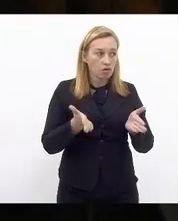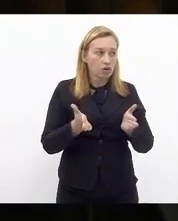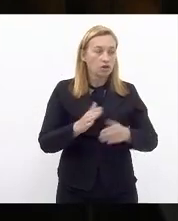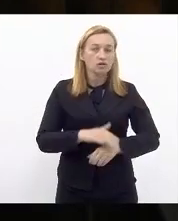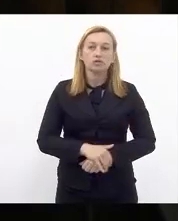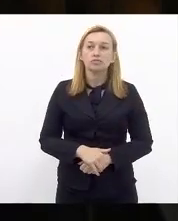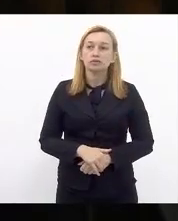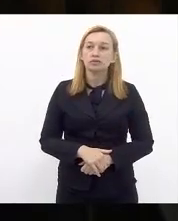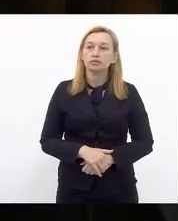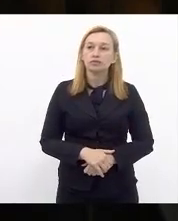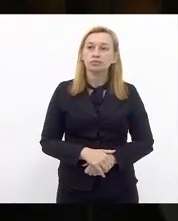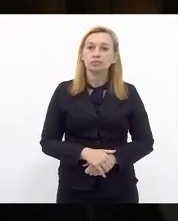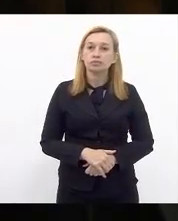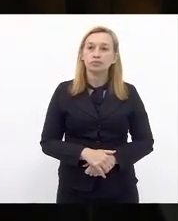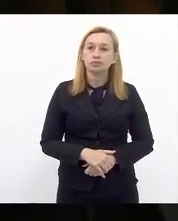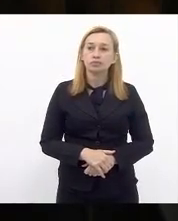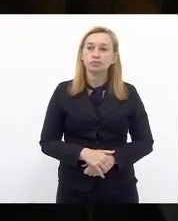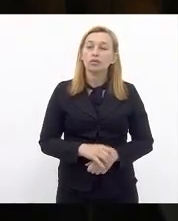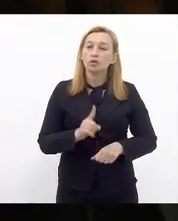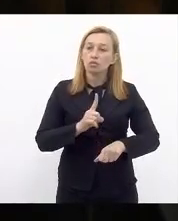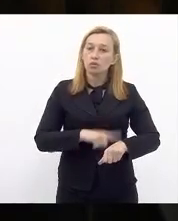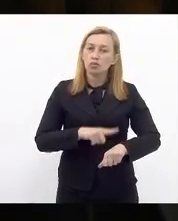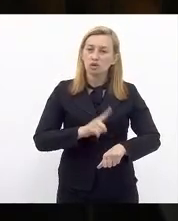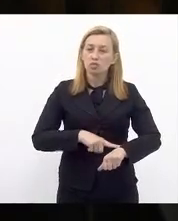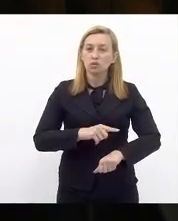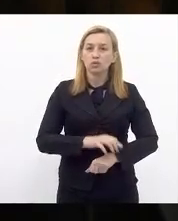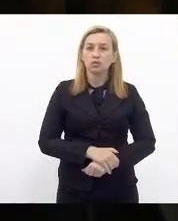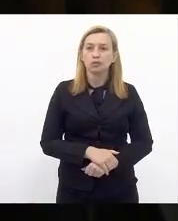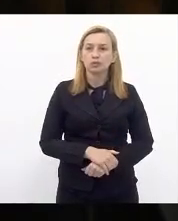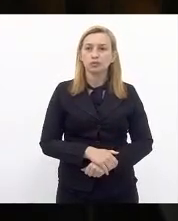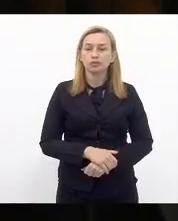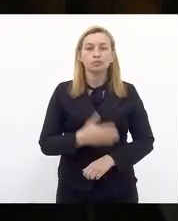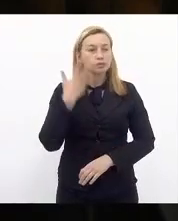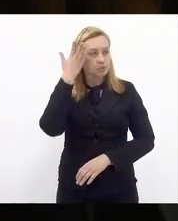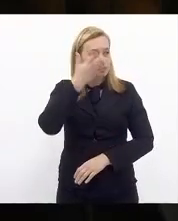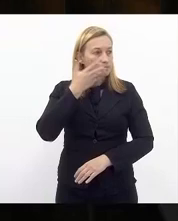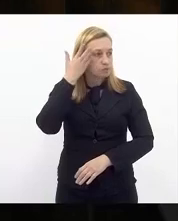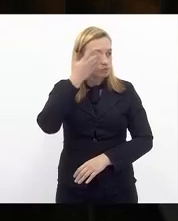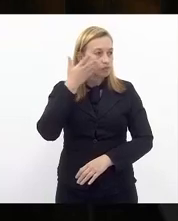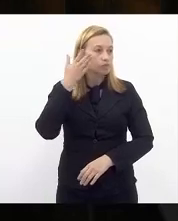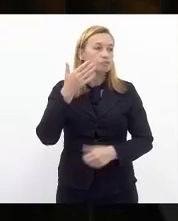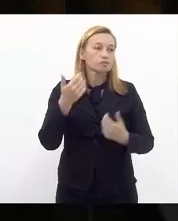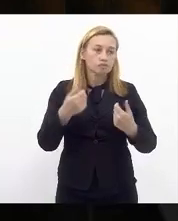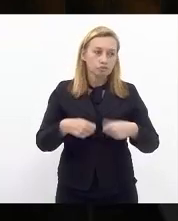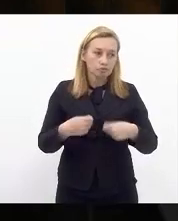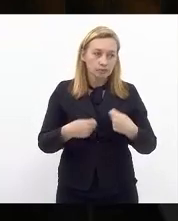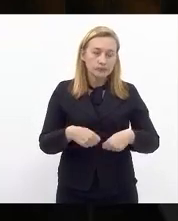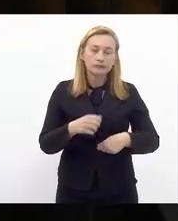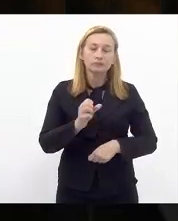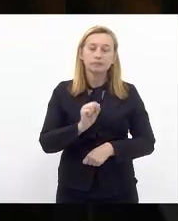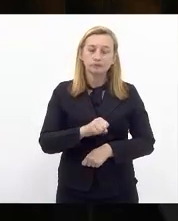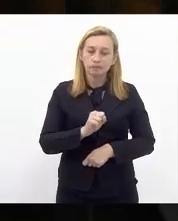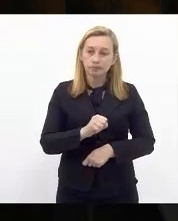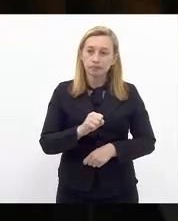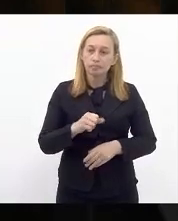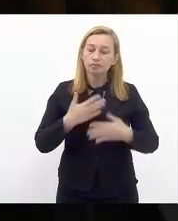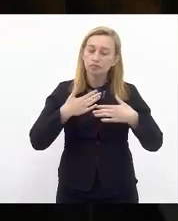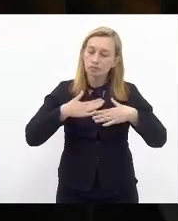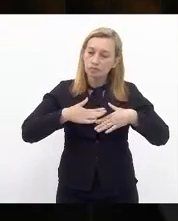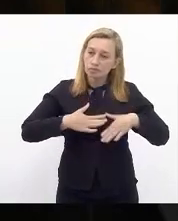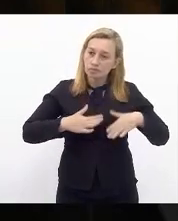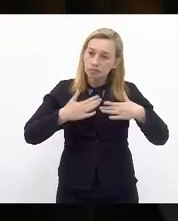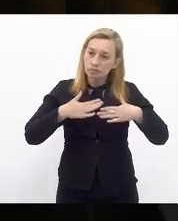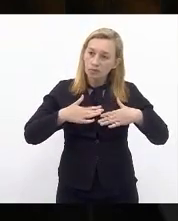passada a o momento das mensagens a gente precisa com toda a